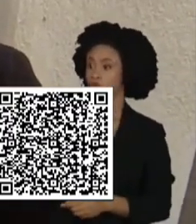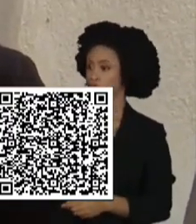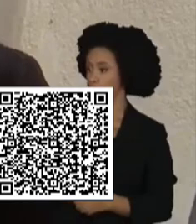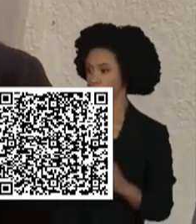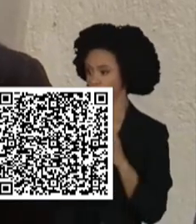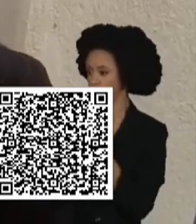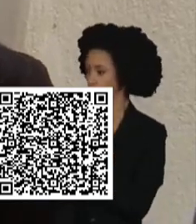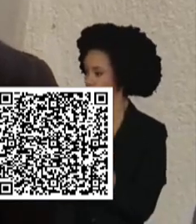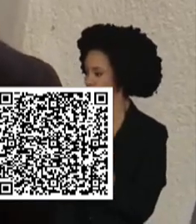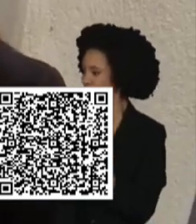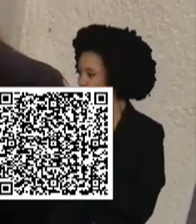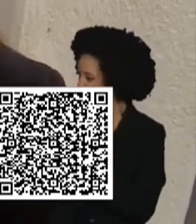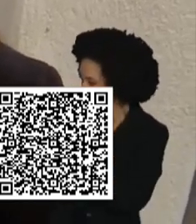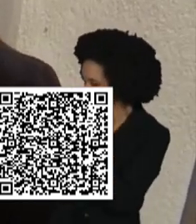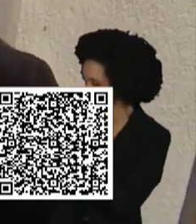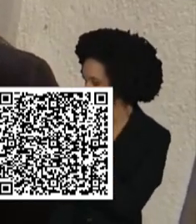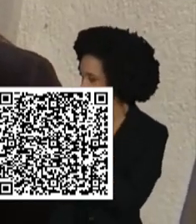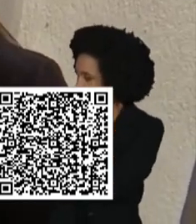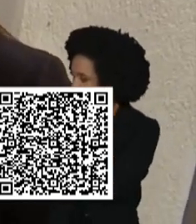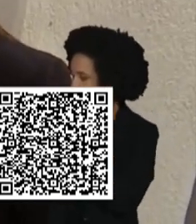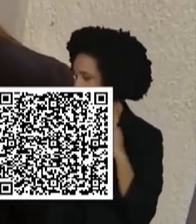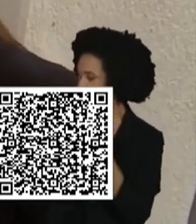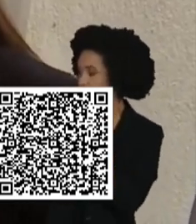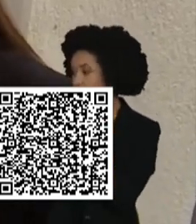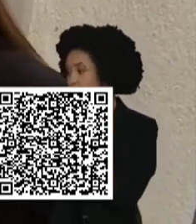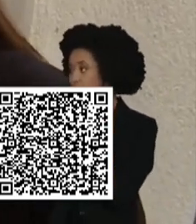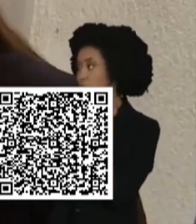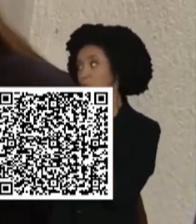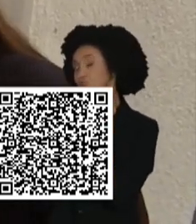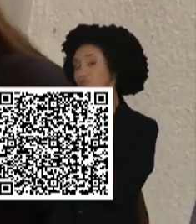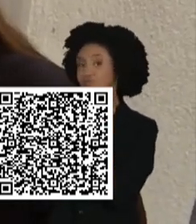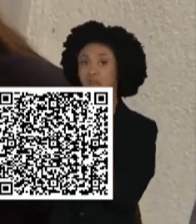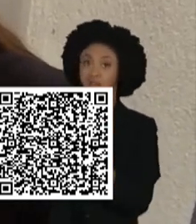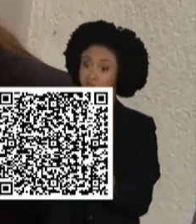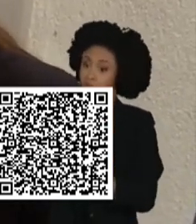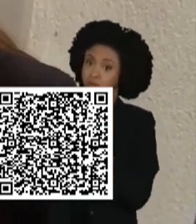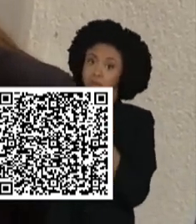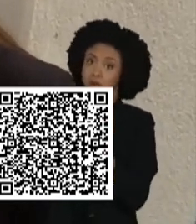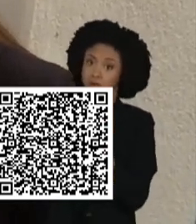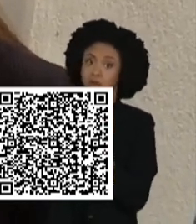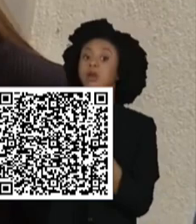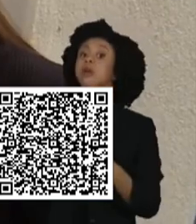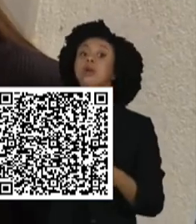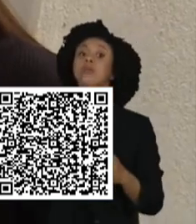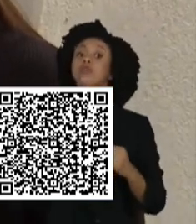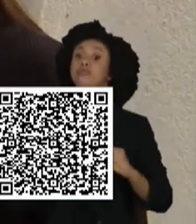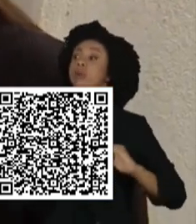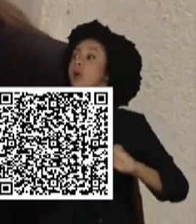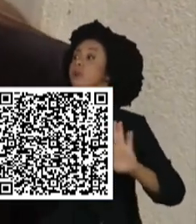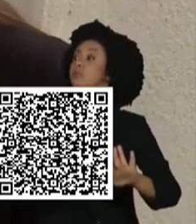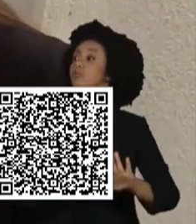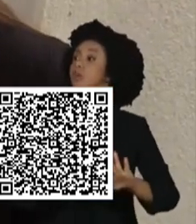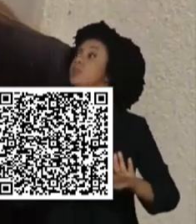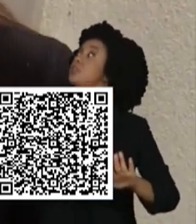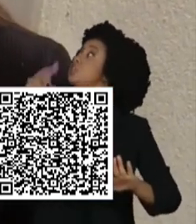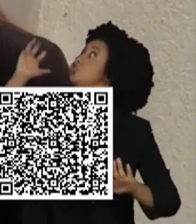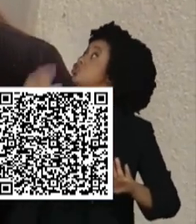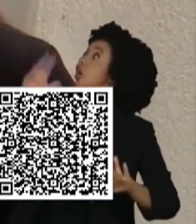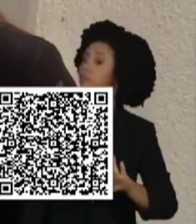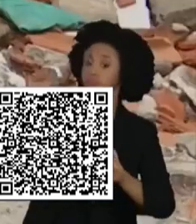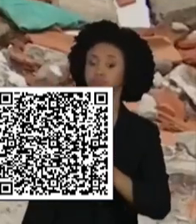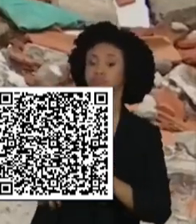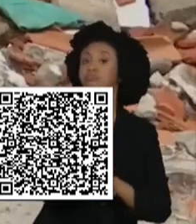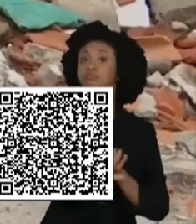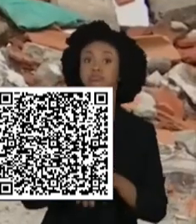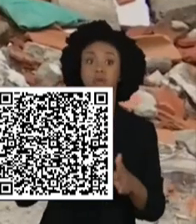da água estão mais inseguros agora. Eu, principalmente, que trabalho à noite, meus filhos ficam em casa e a preocupação é que comece a chover forte a casa enche de água e eu não